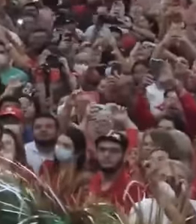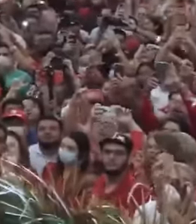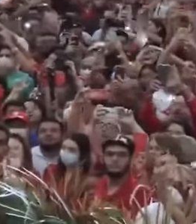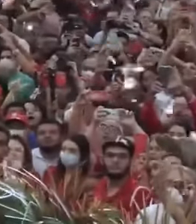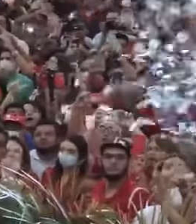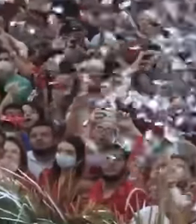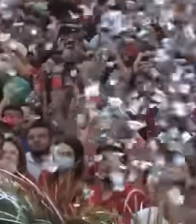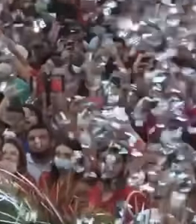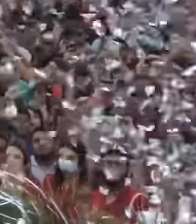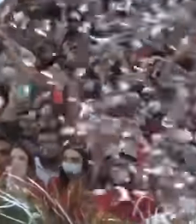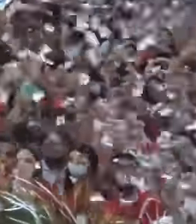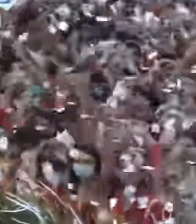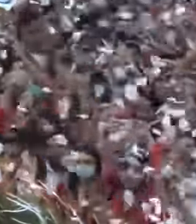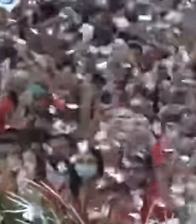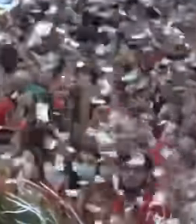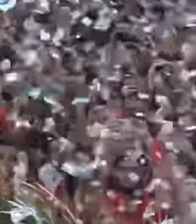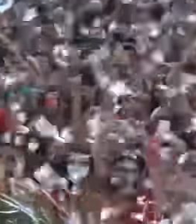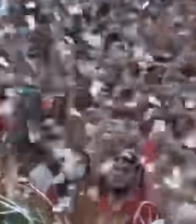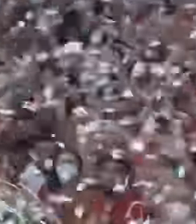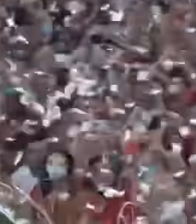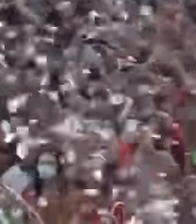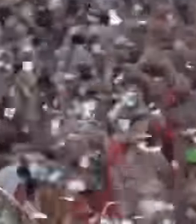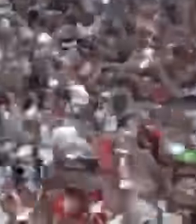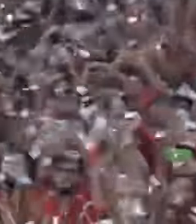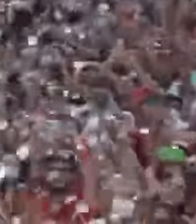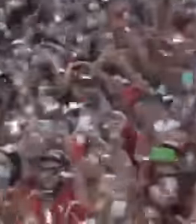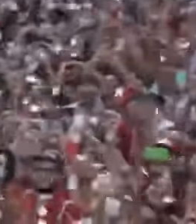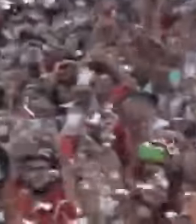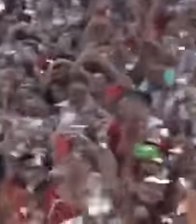Faz a festa, povo cearense!